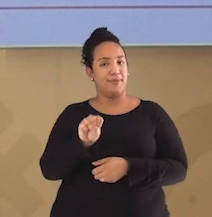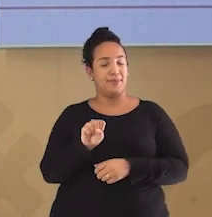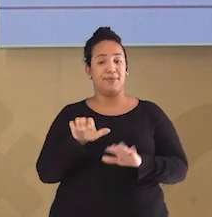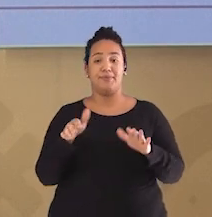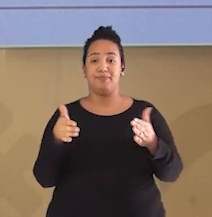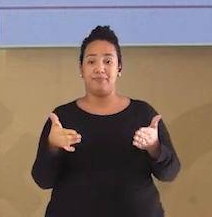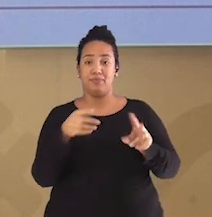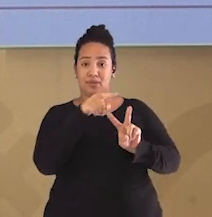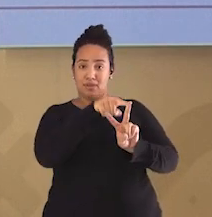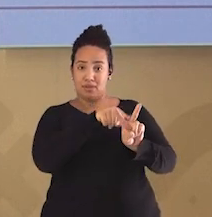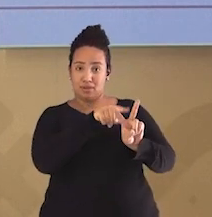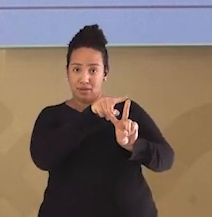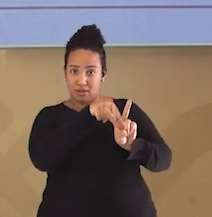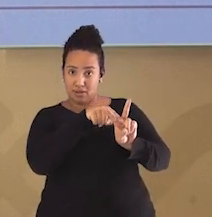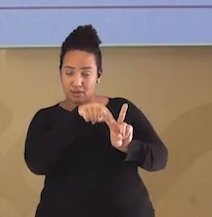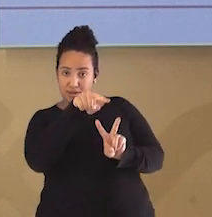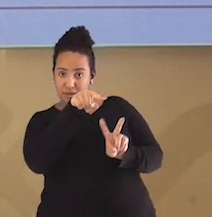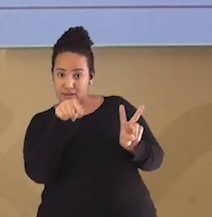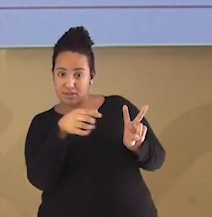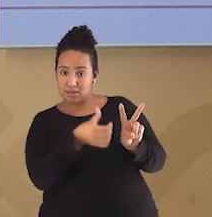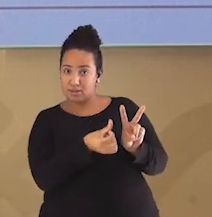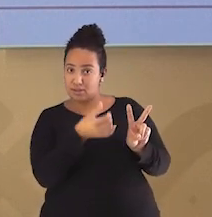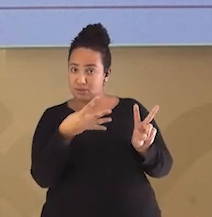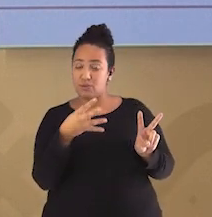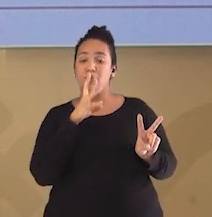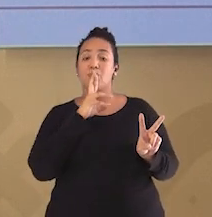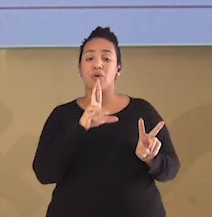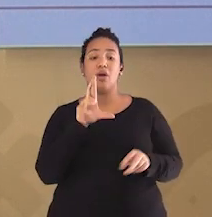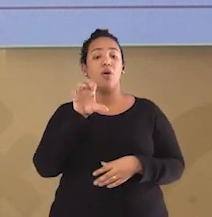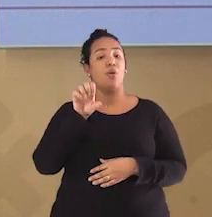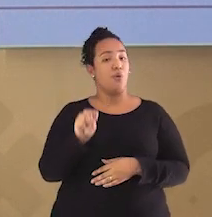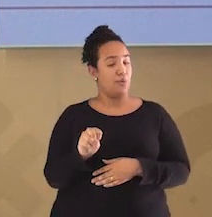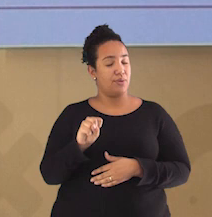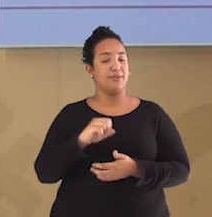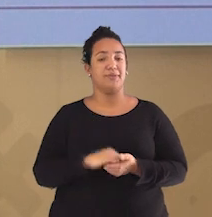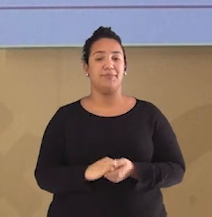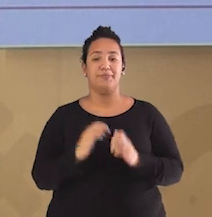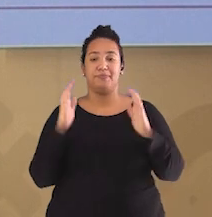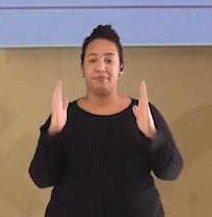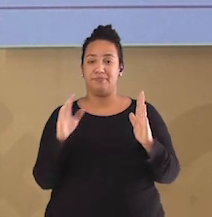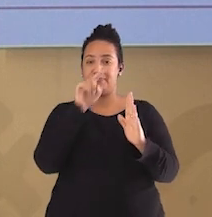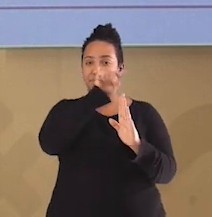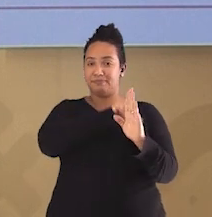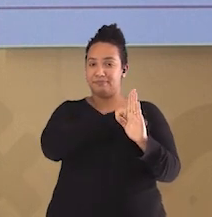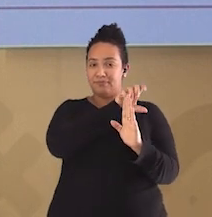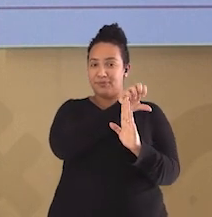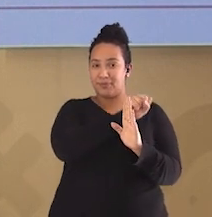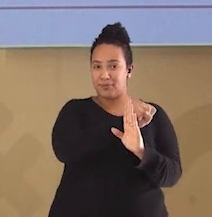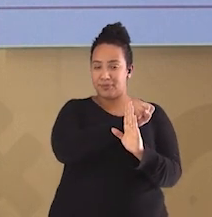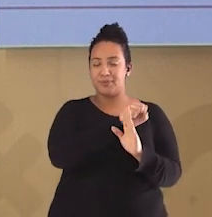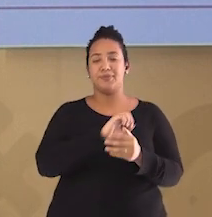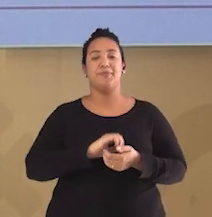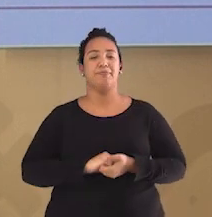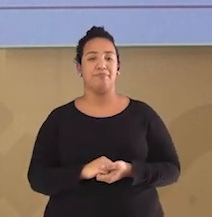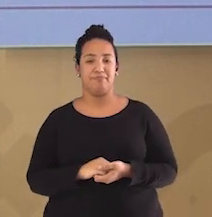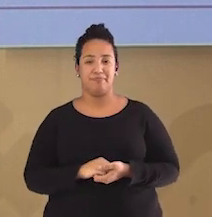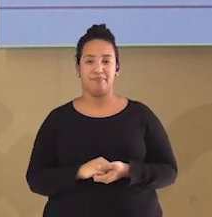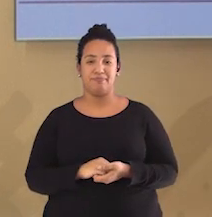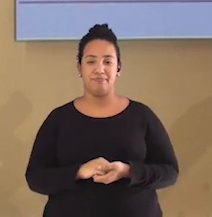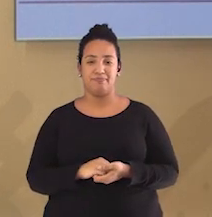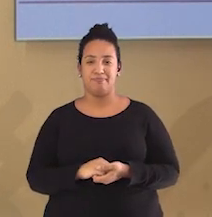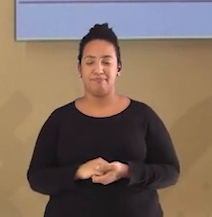a raiz quadrada de 64 é 8 e o nosso quadrado tem lado 8